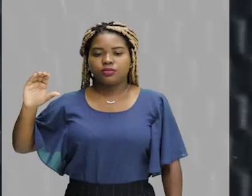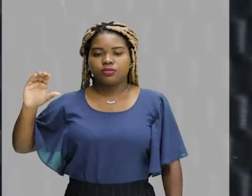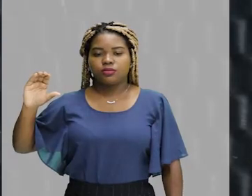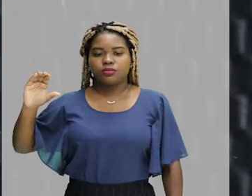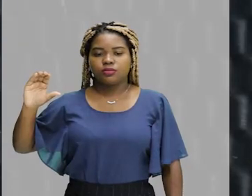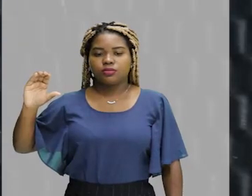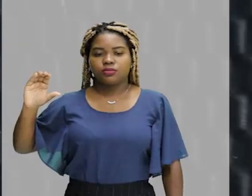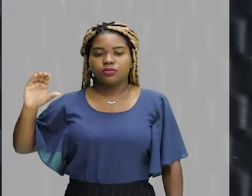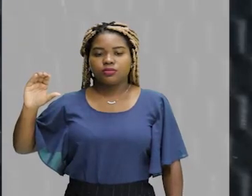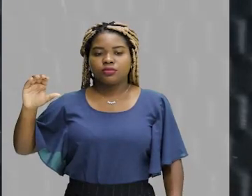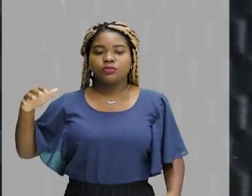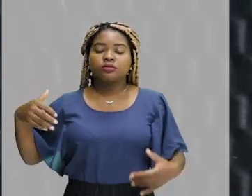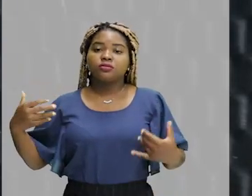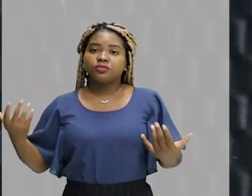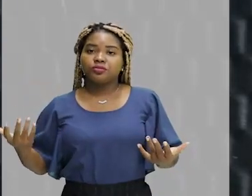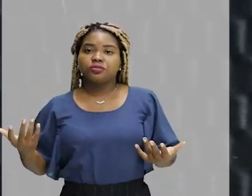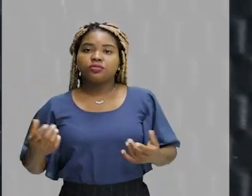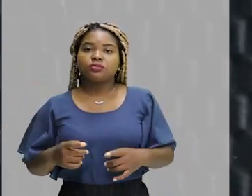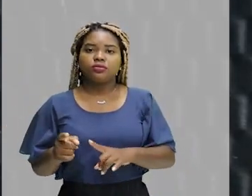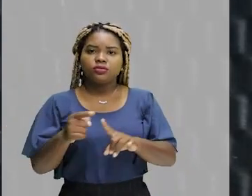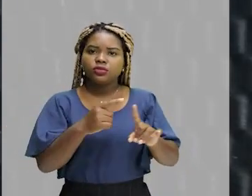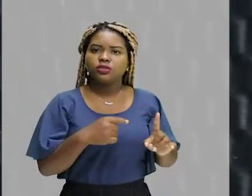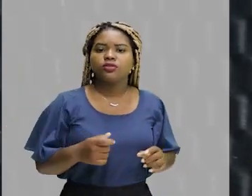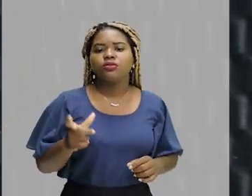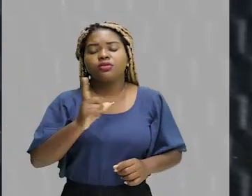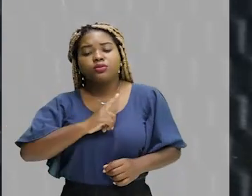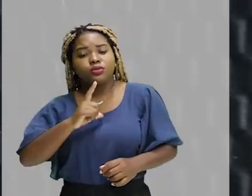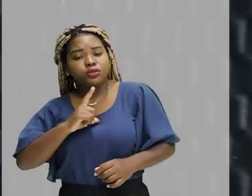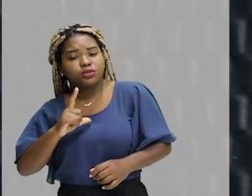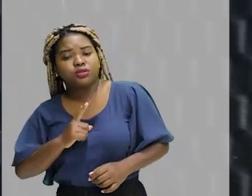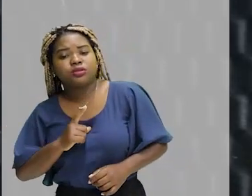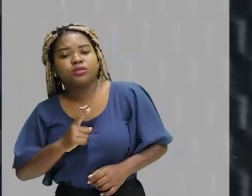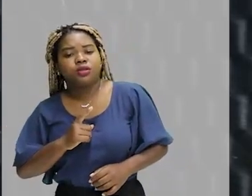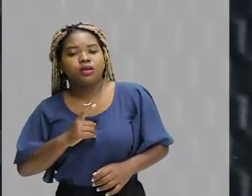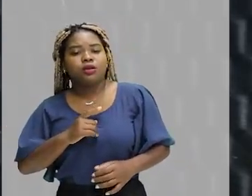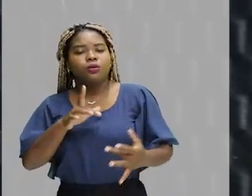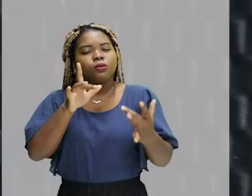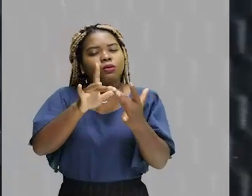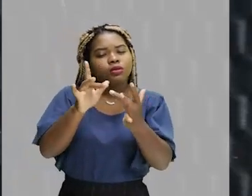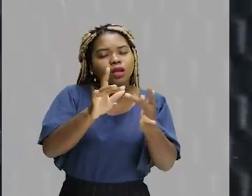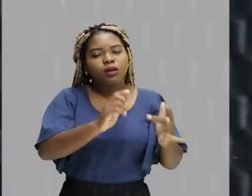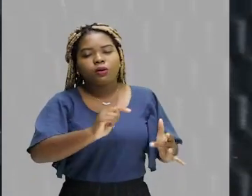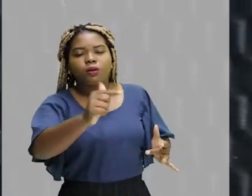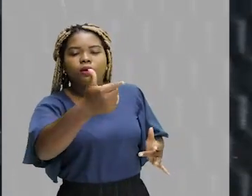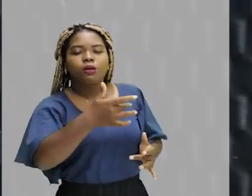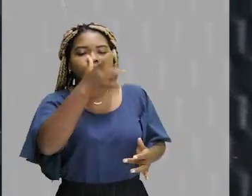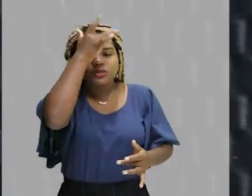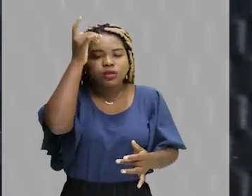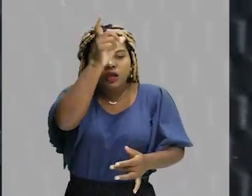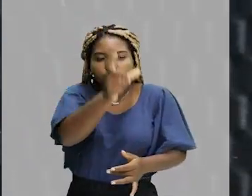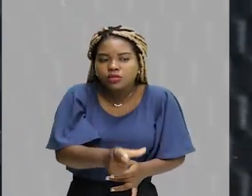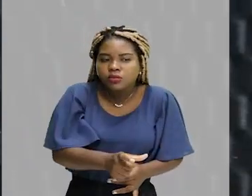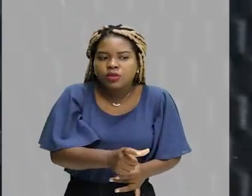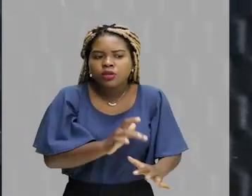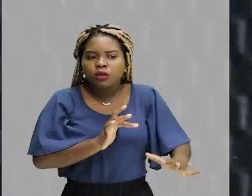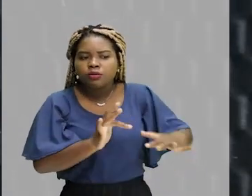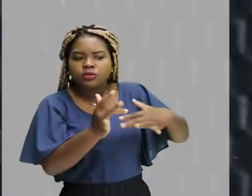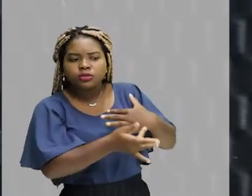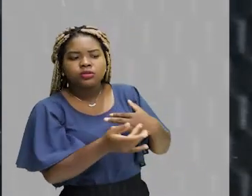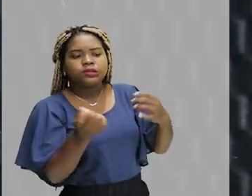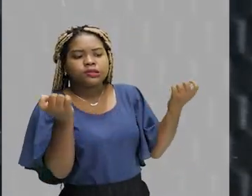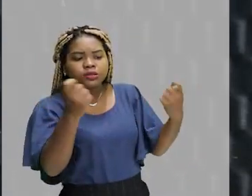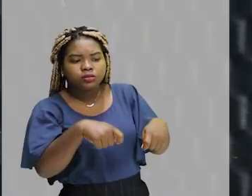momentos, essas novas condições de nós termos acesso às pessoas através das redes sociais, trazem um poder